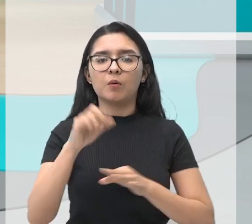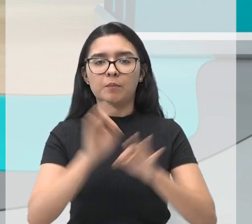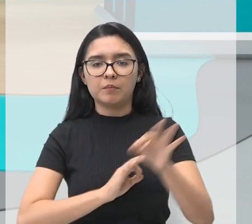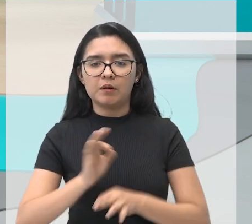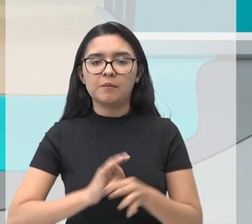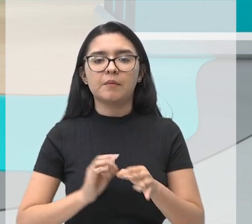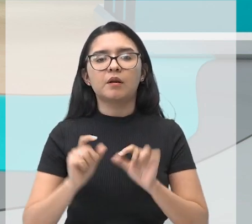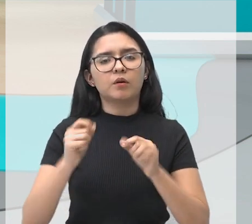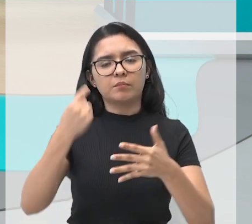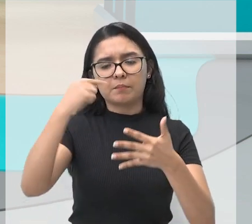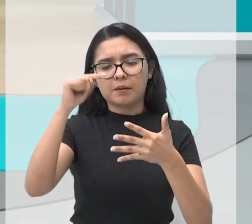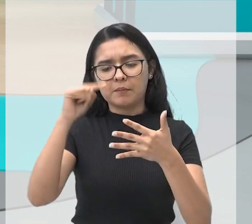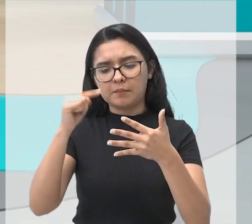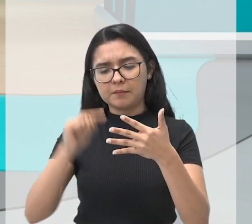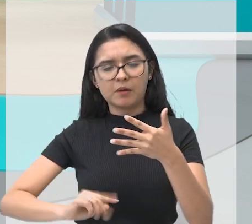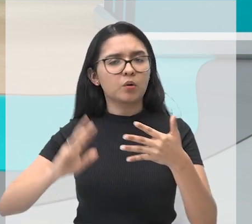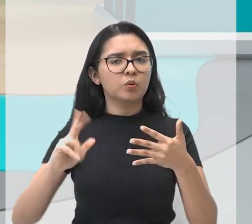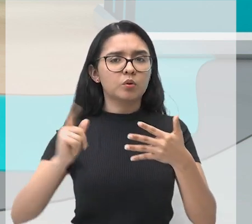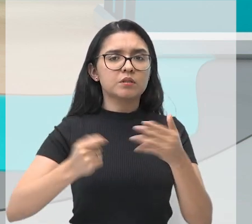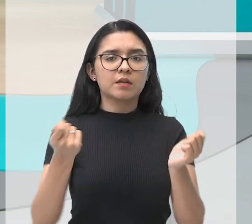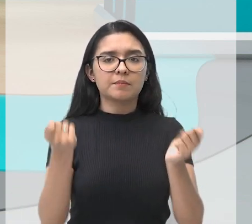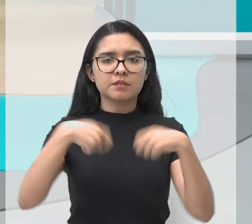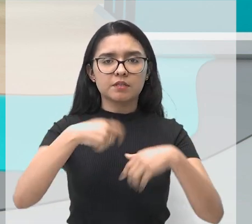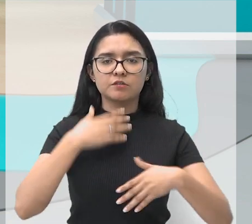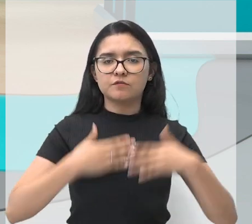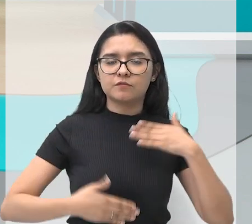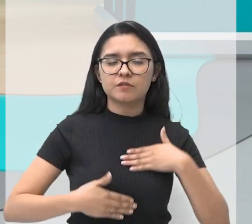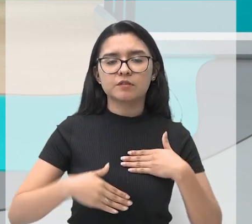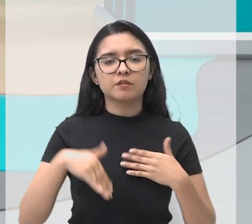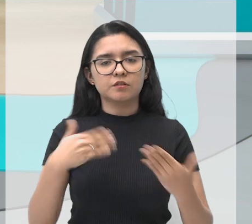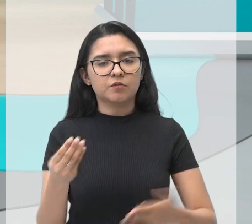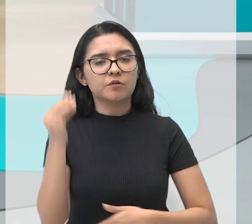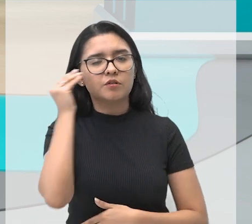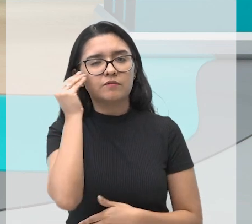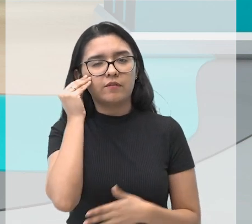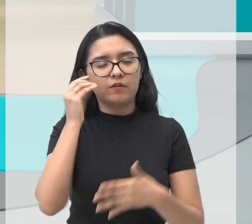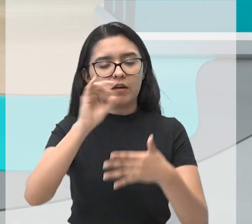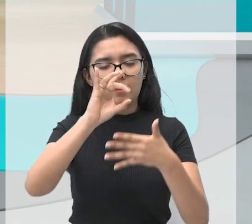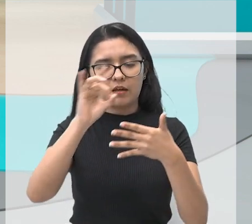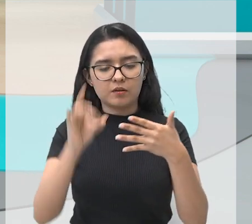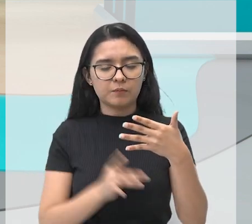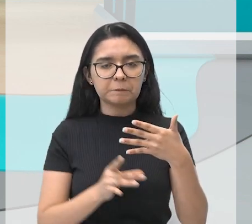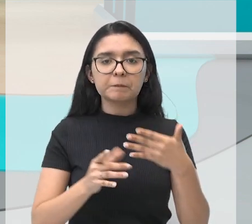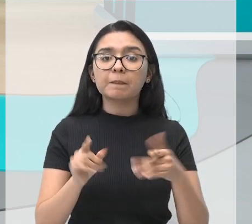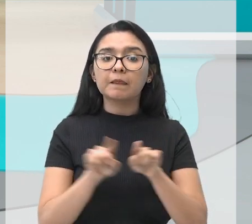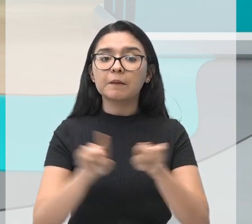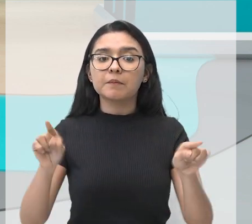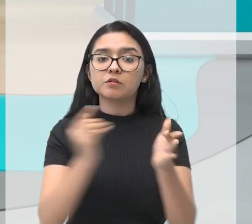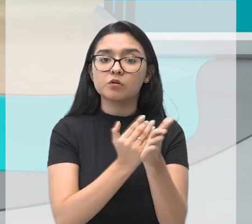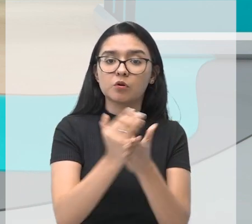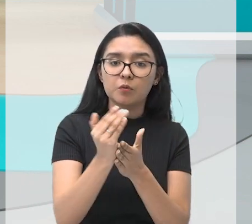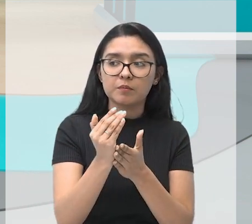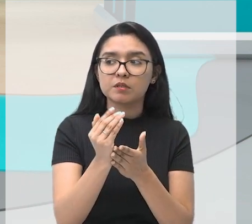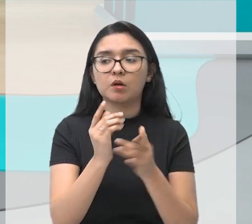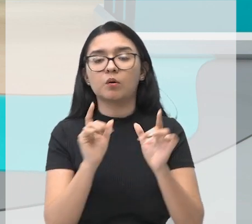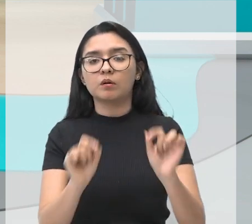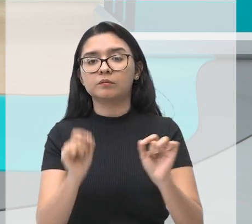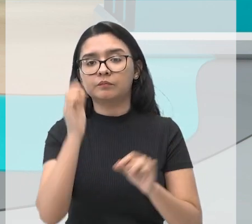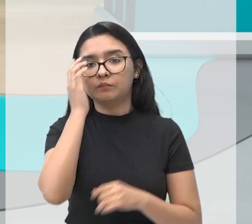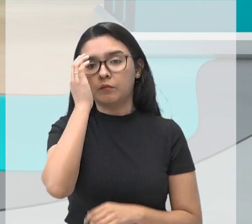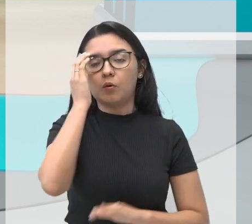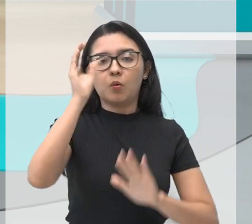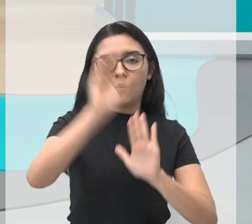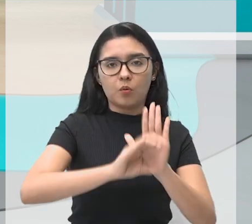para a gente com todas essas capacidades físicas e nós vamos explorar cada uma delas. Nós começamos a nossa jornada com